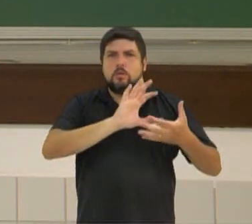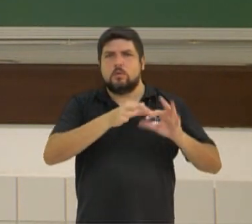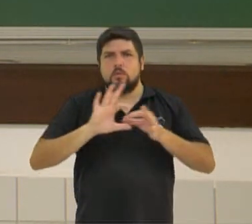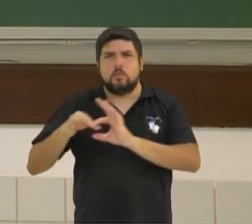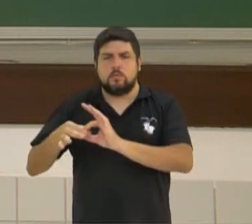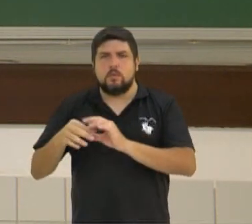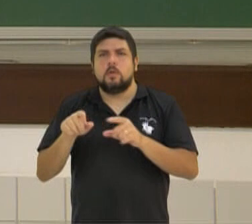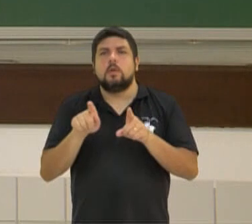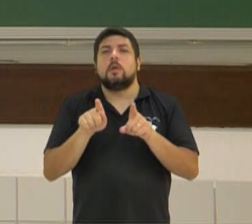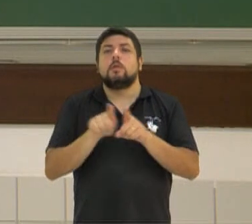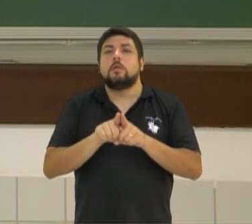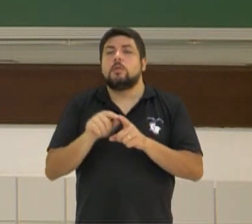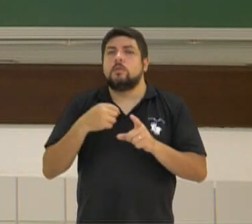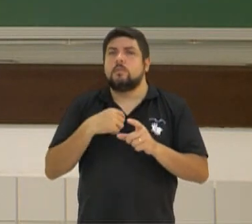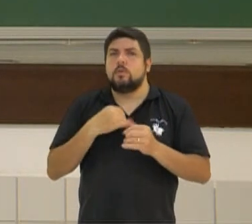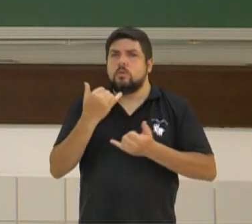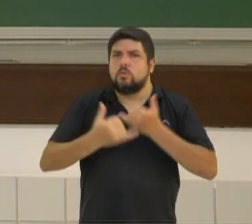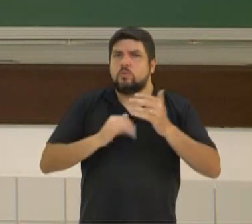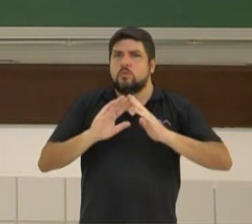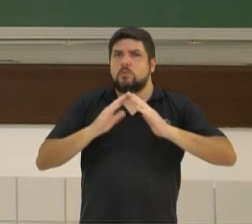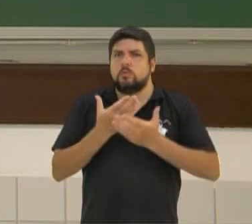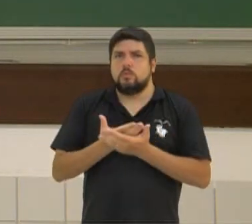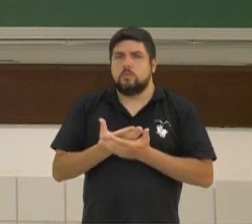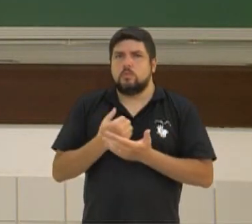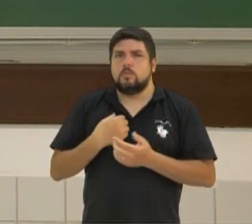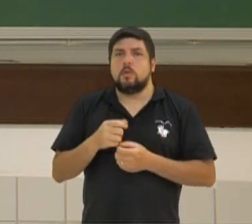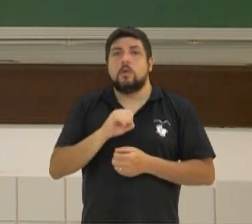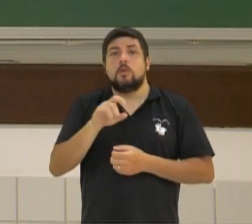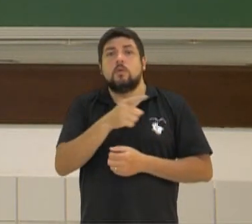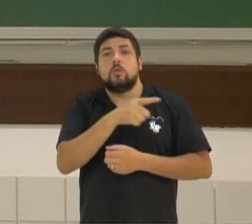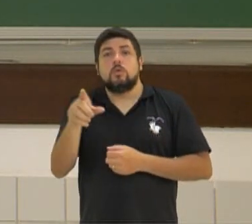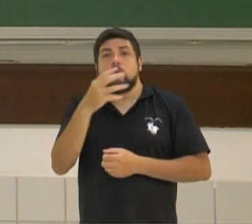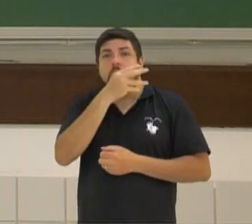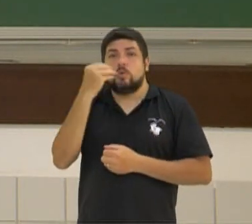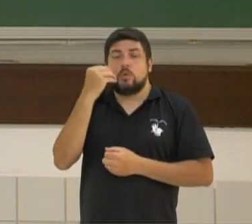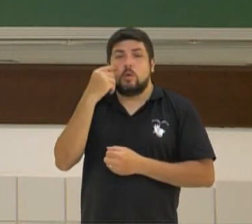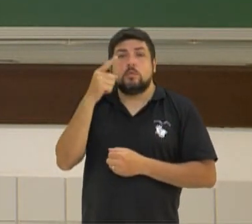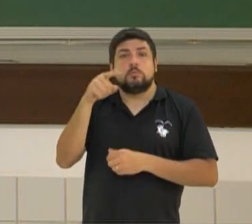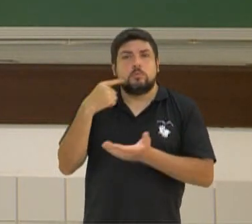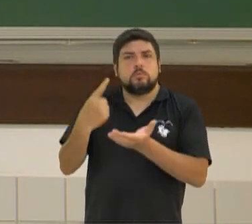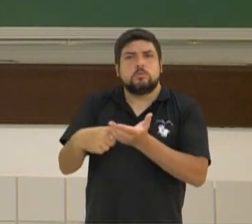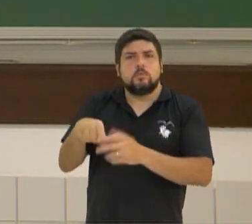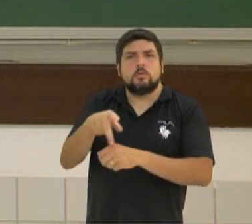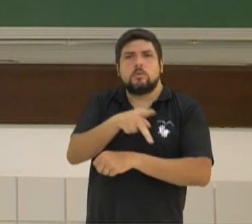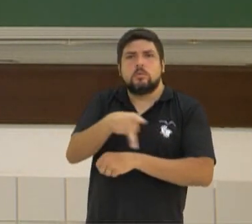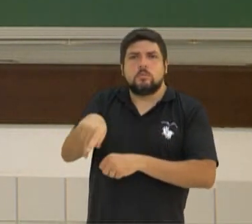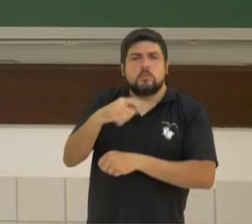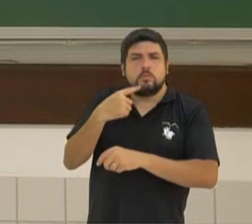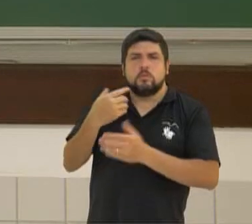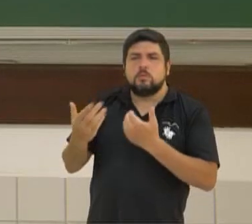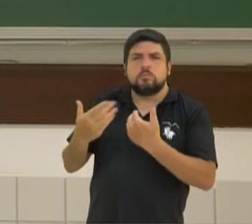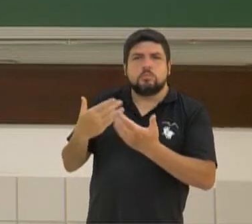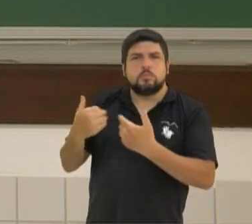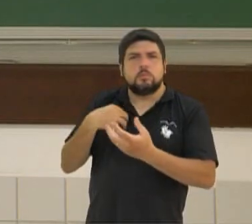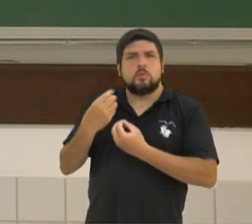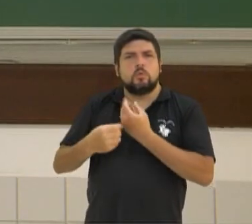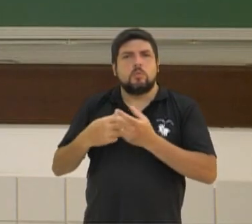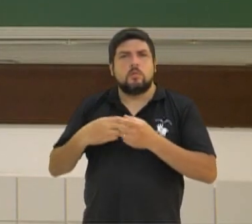modalidade também presente nos jogos escolares. Então, você que se interessou, gostou da modalidade, já vê com o seu professor, conversa com o seu professor, pode